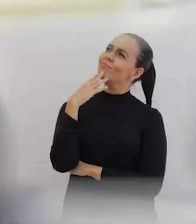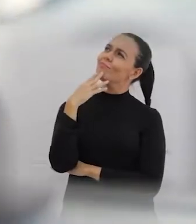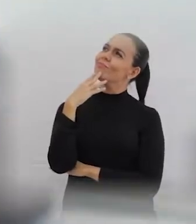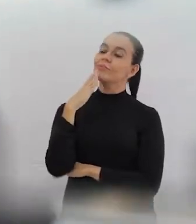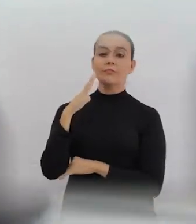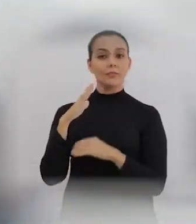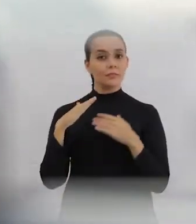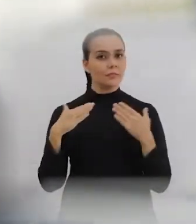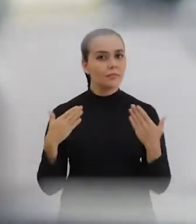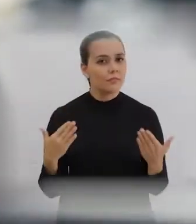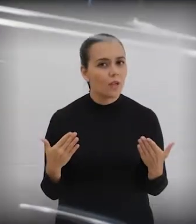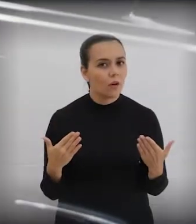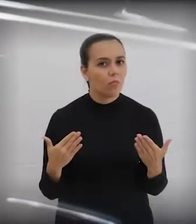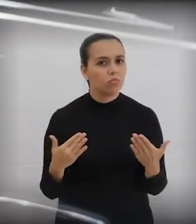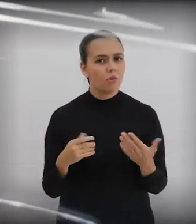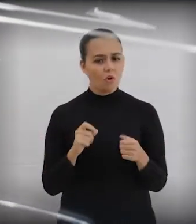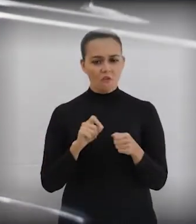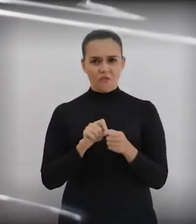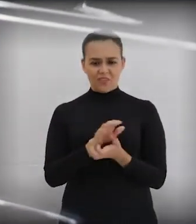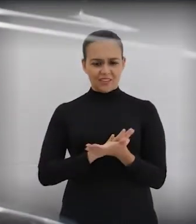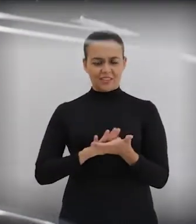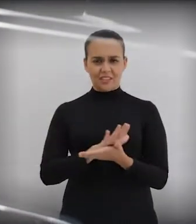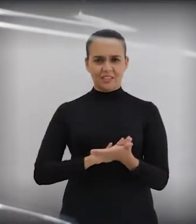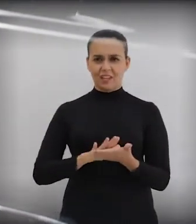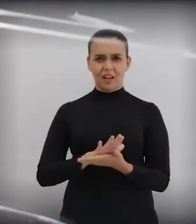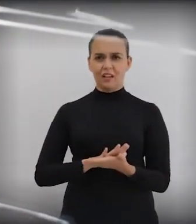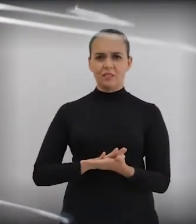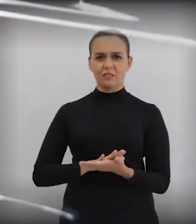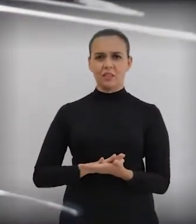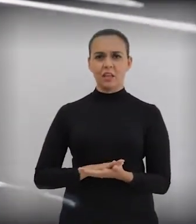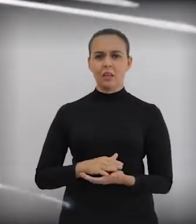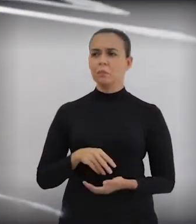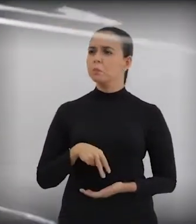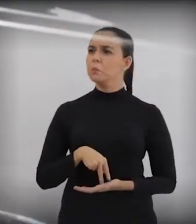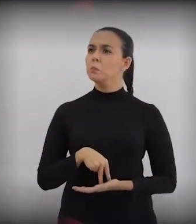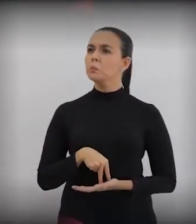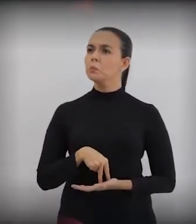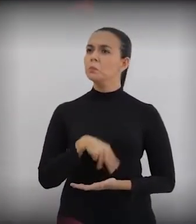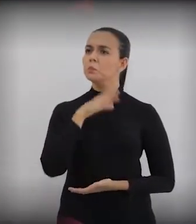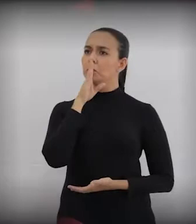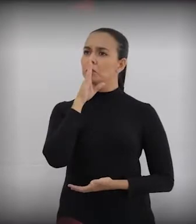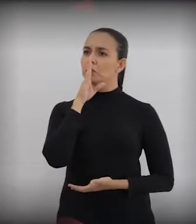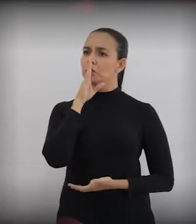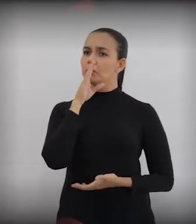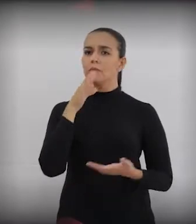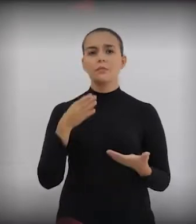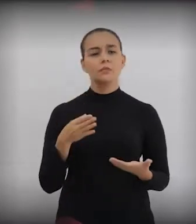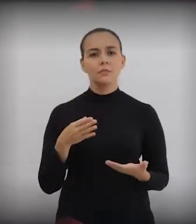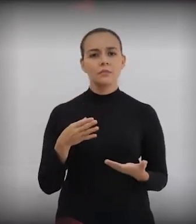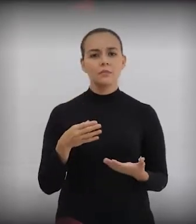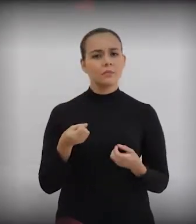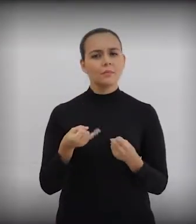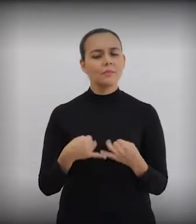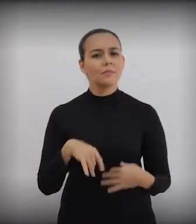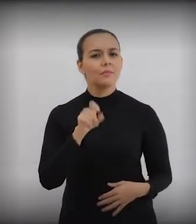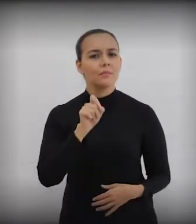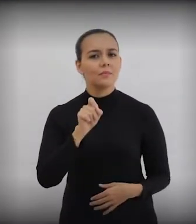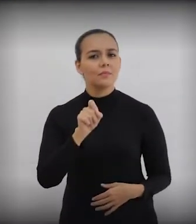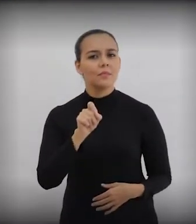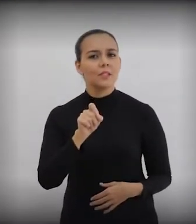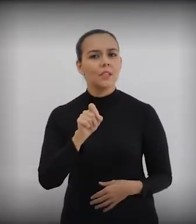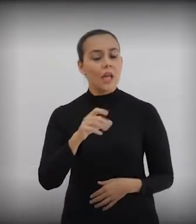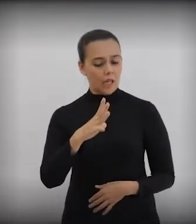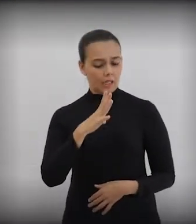engraçada, né? Então, esse ócio, esse não fazer, tudo isso faz com que a cidade venha a ser